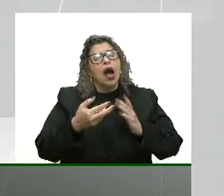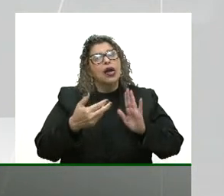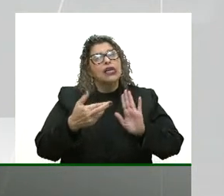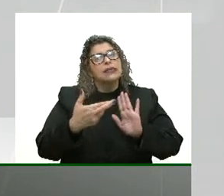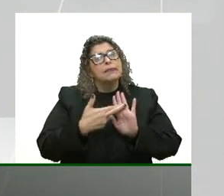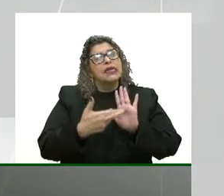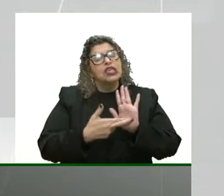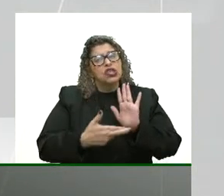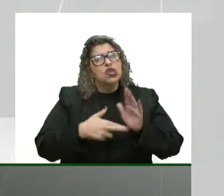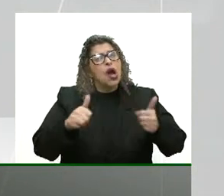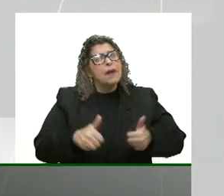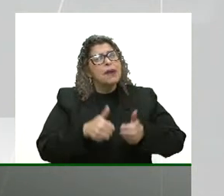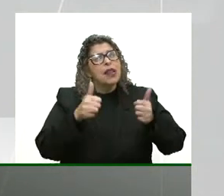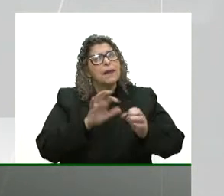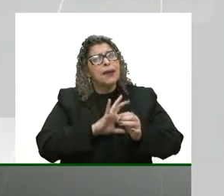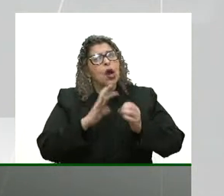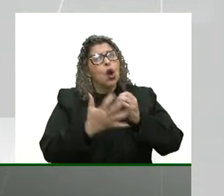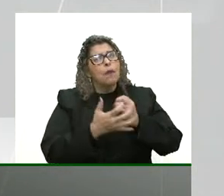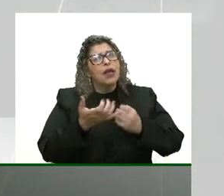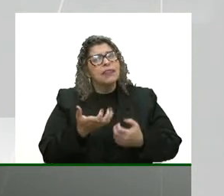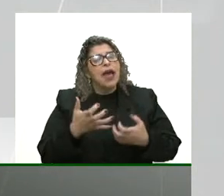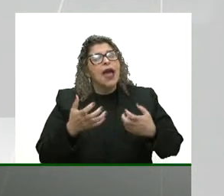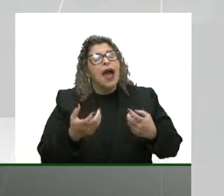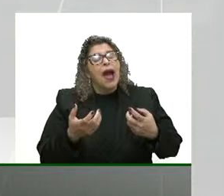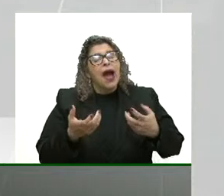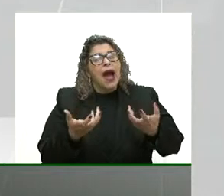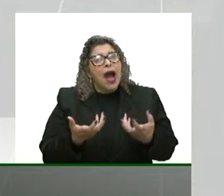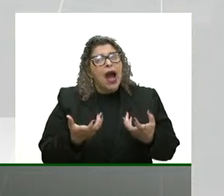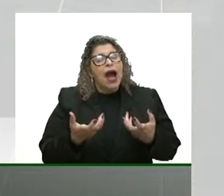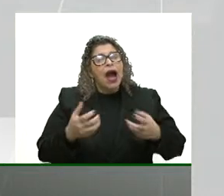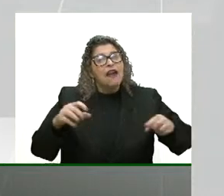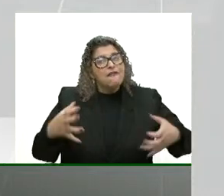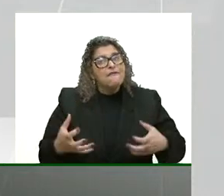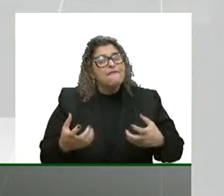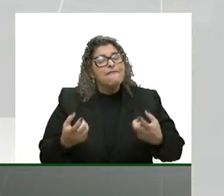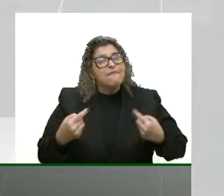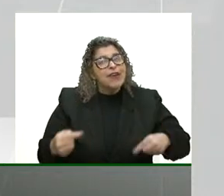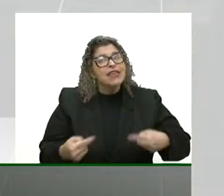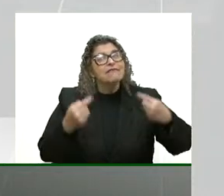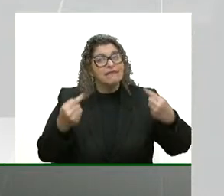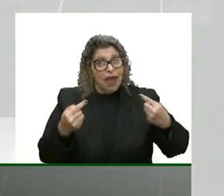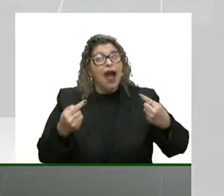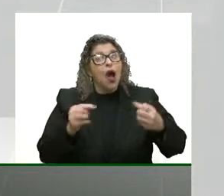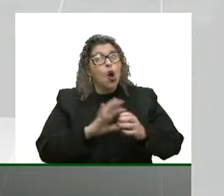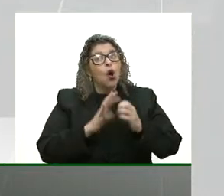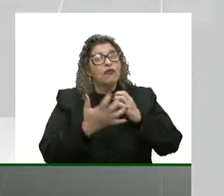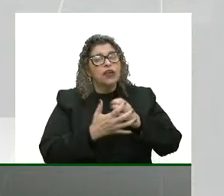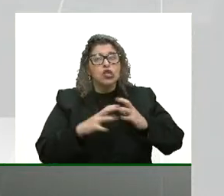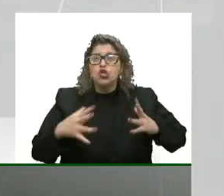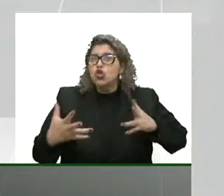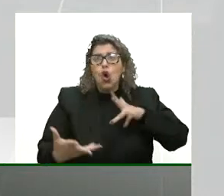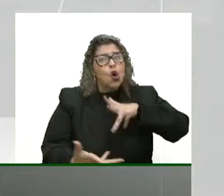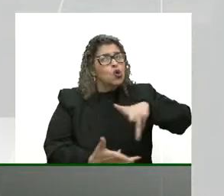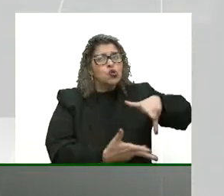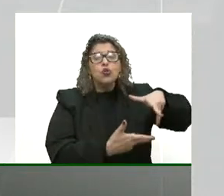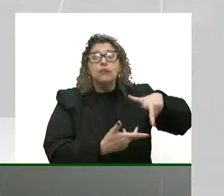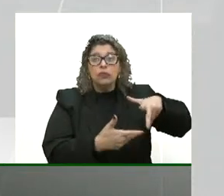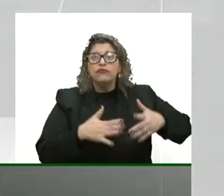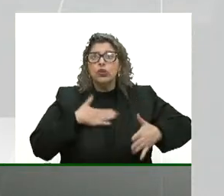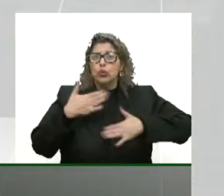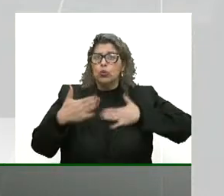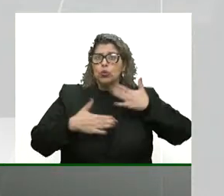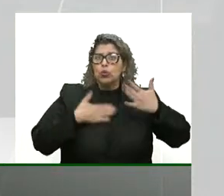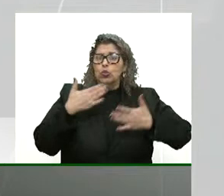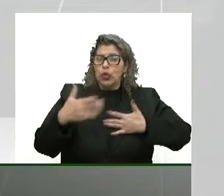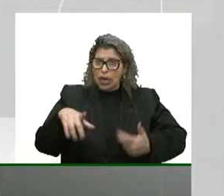para enfrentar a pandemia? Primeiro, nós todos, o mundo inteiro foi surpreendido por essa pandemia e estamos longe